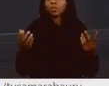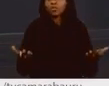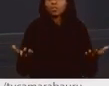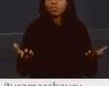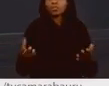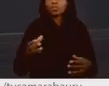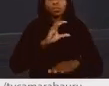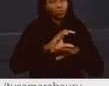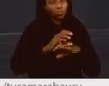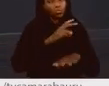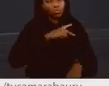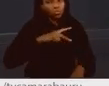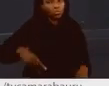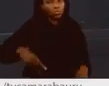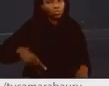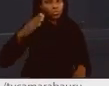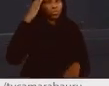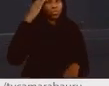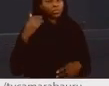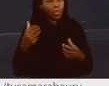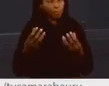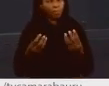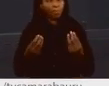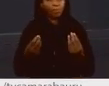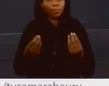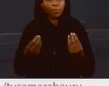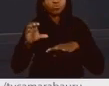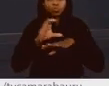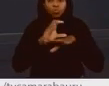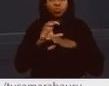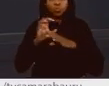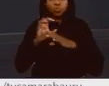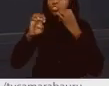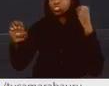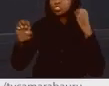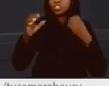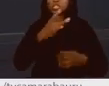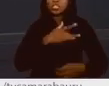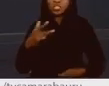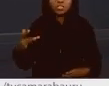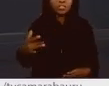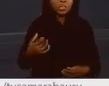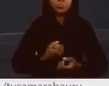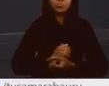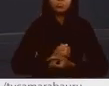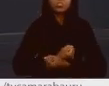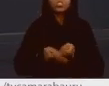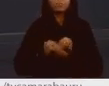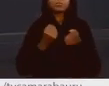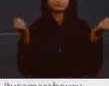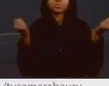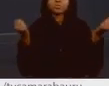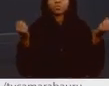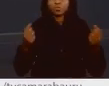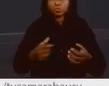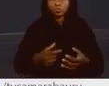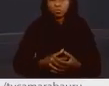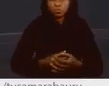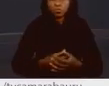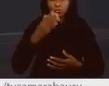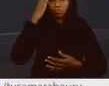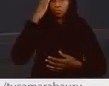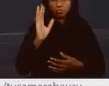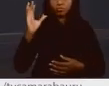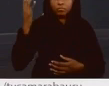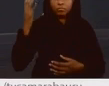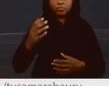os cursos de engenharia e de saúde, impossível isso aqui. Sabe o que vai acontecer? Nós vamos